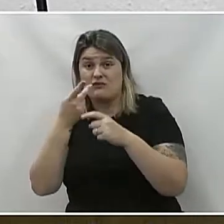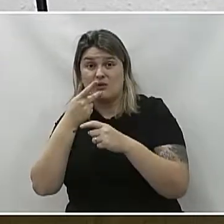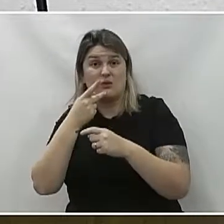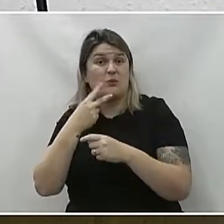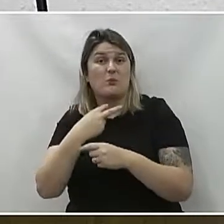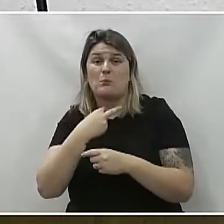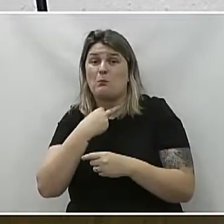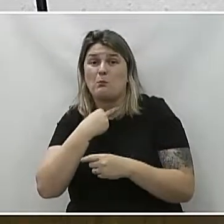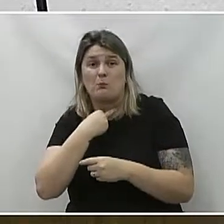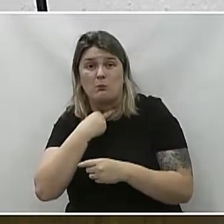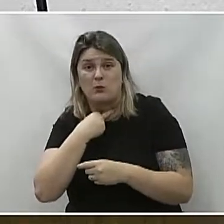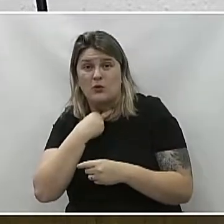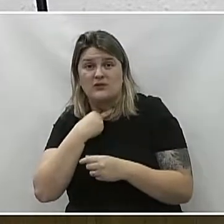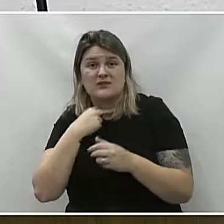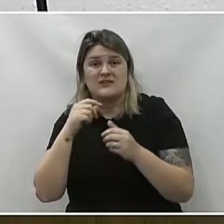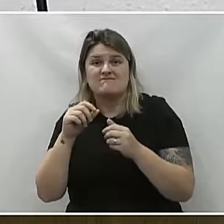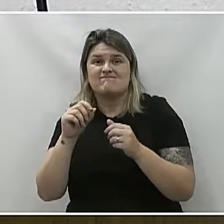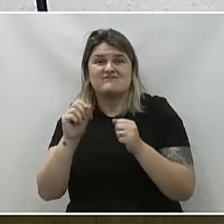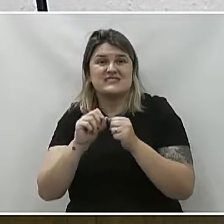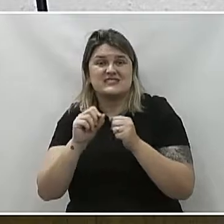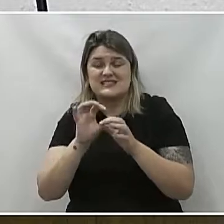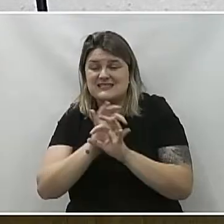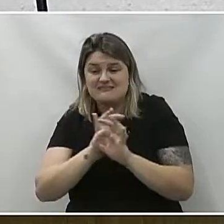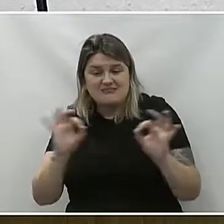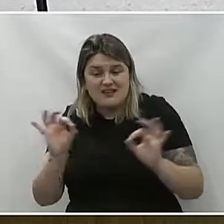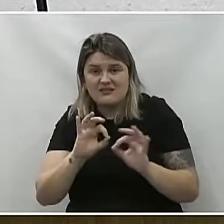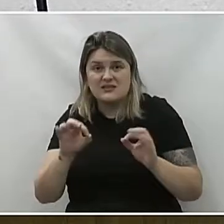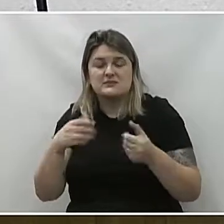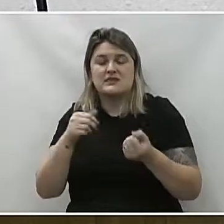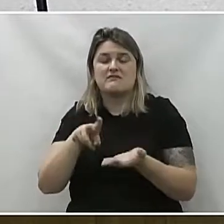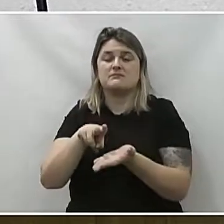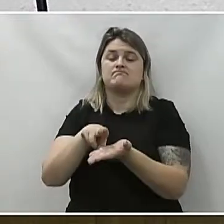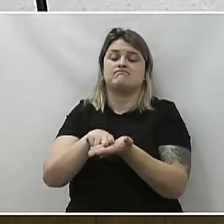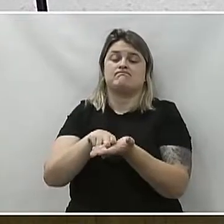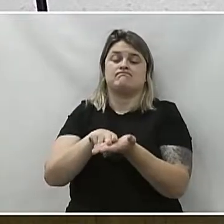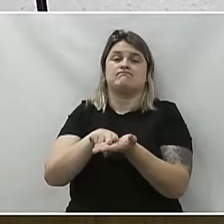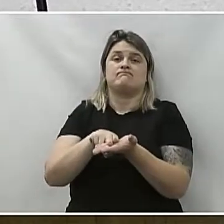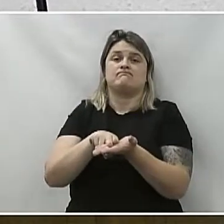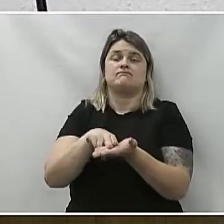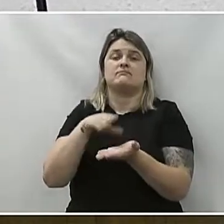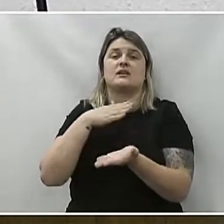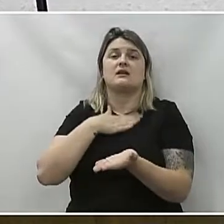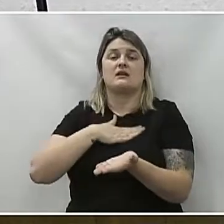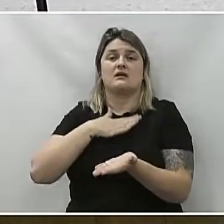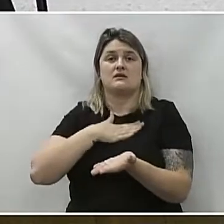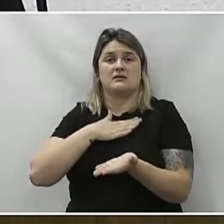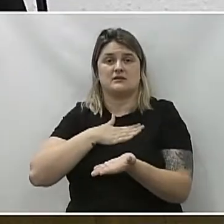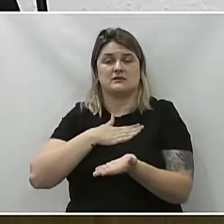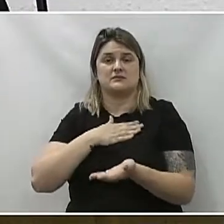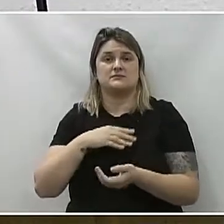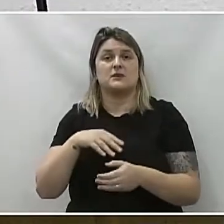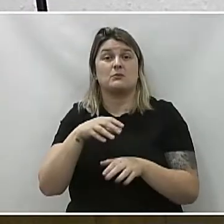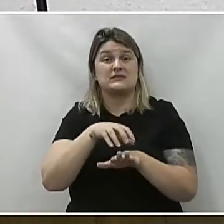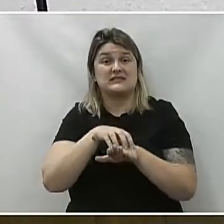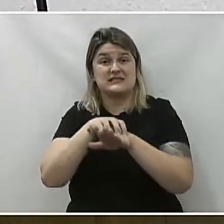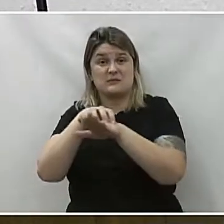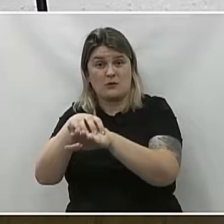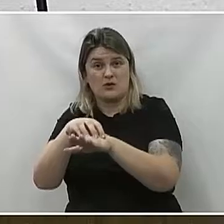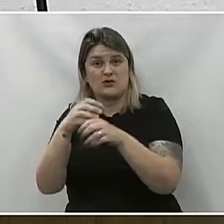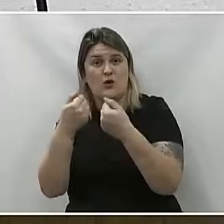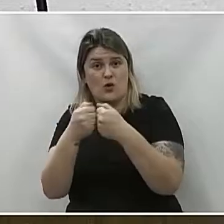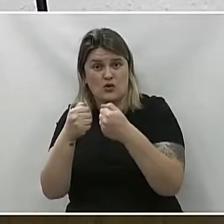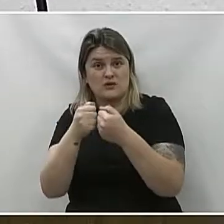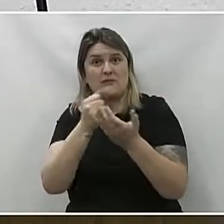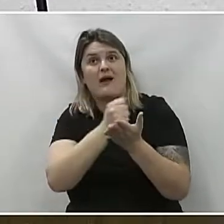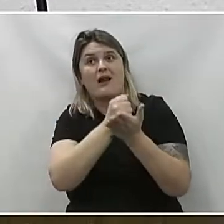não poderia nem fazer esforço algum, subir um degrau. O médico disse, você não pode andar de ônibus. O ônibus, o transporte do município foi